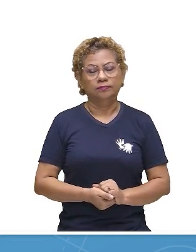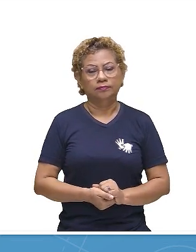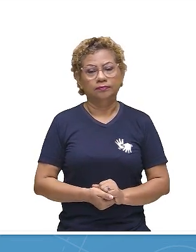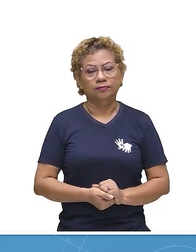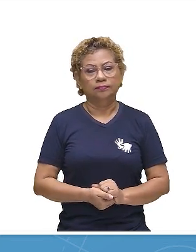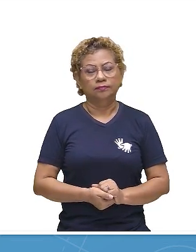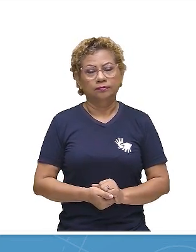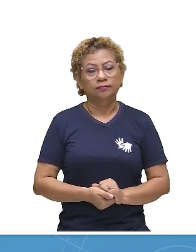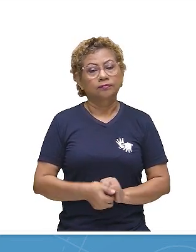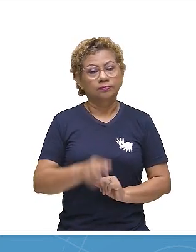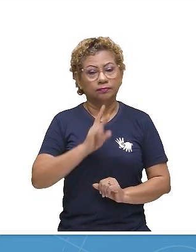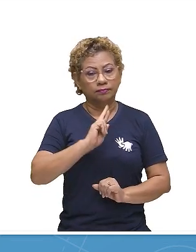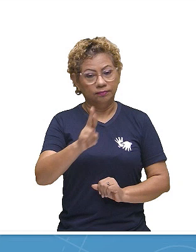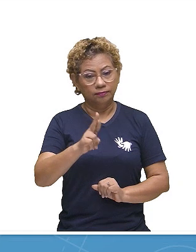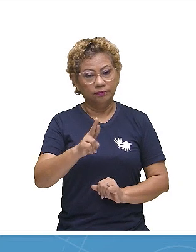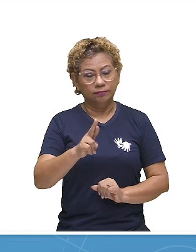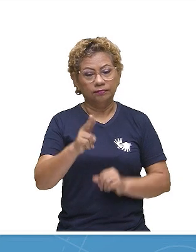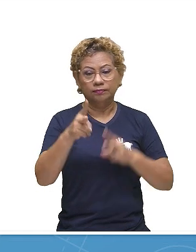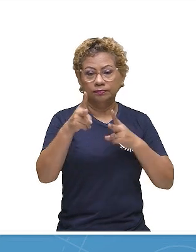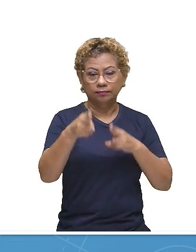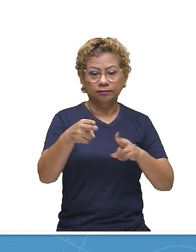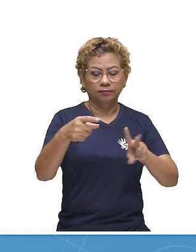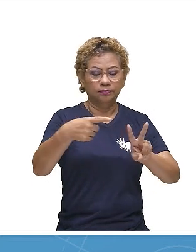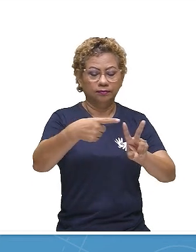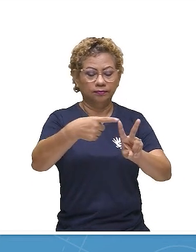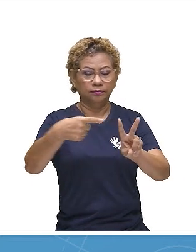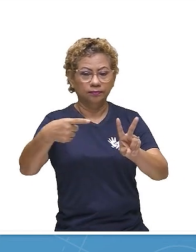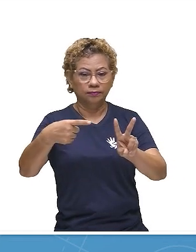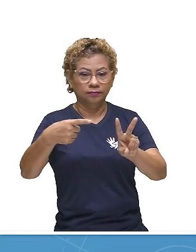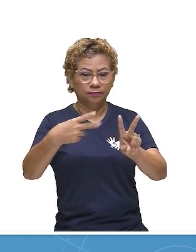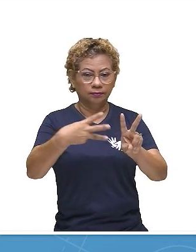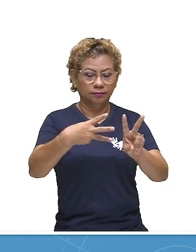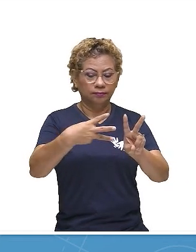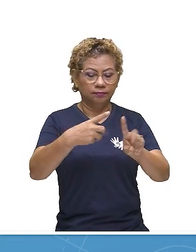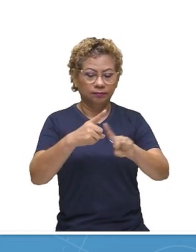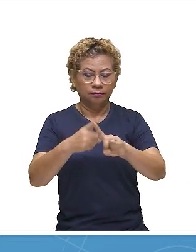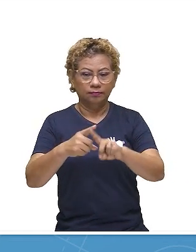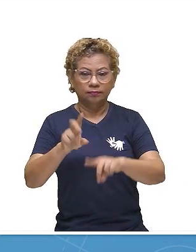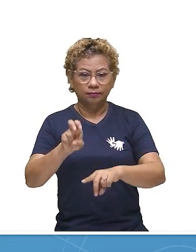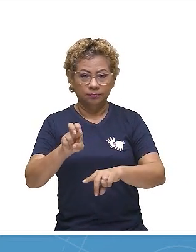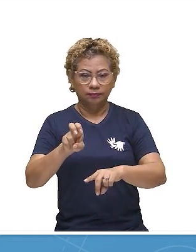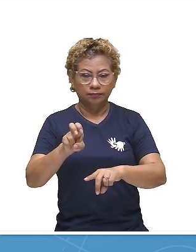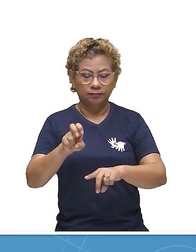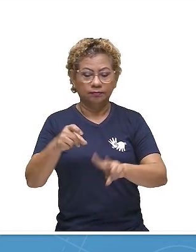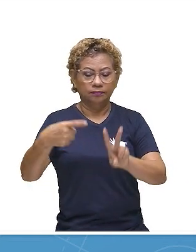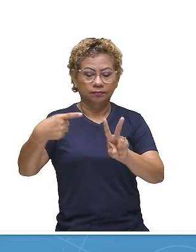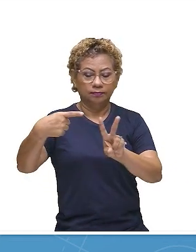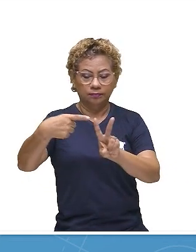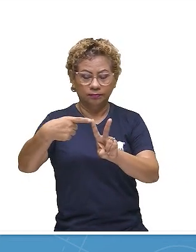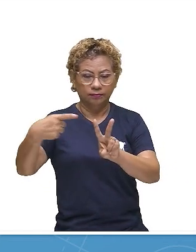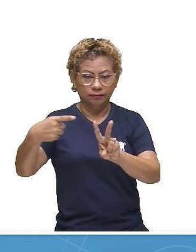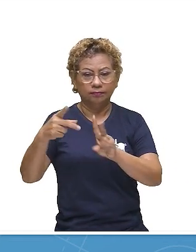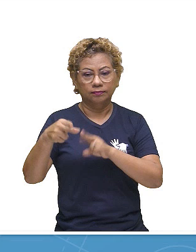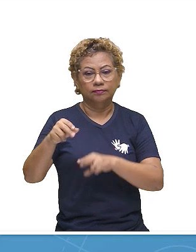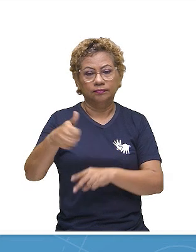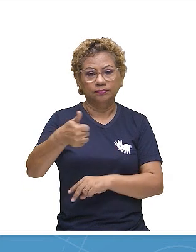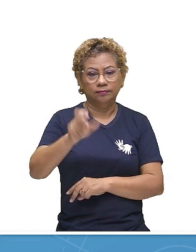a raiz de 3 vezes 5. E dizer que isso daqui é igual a